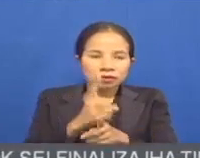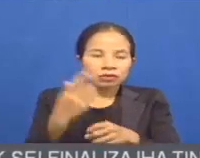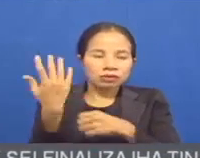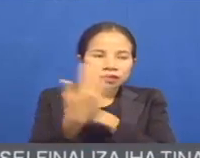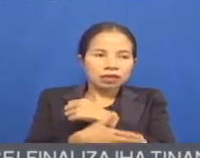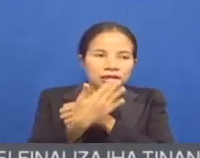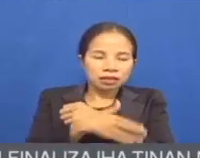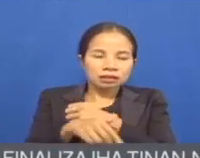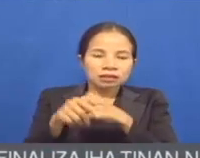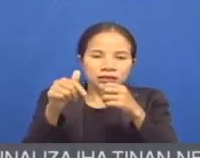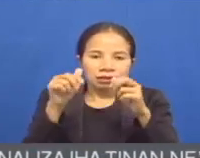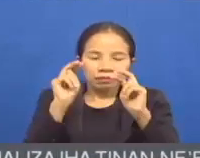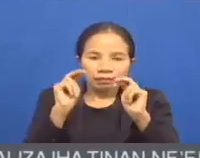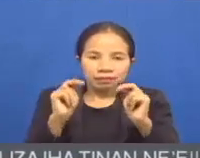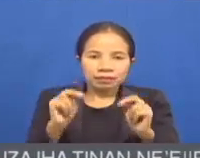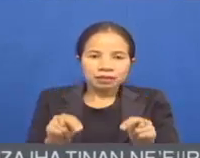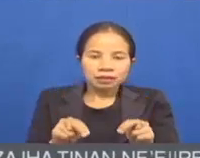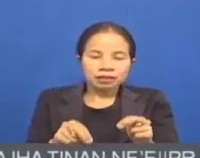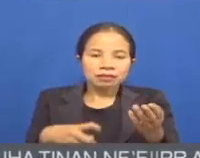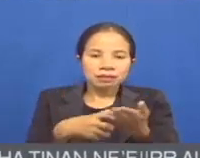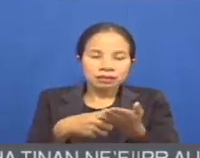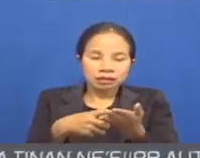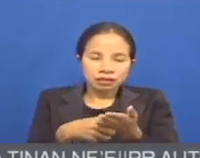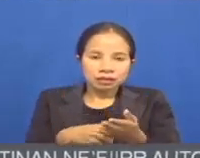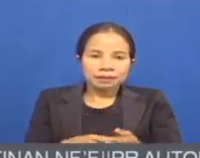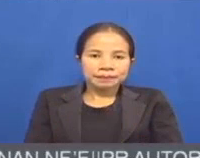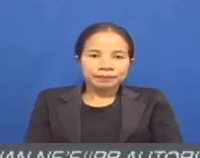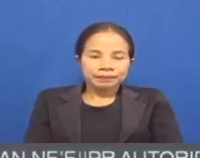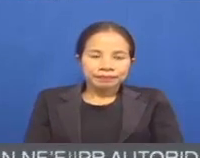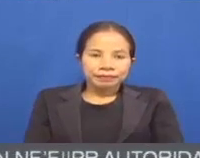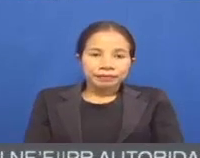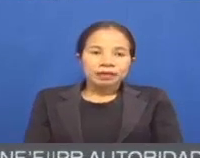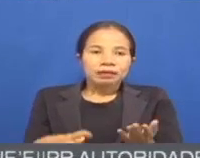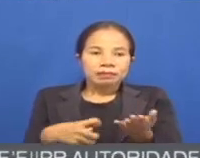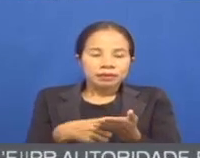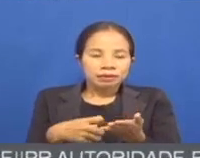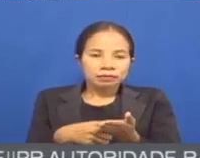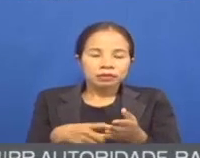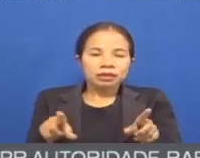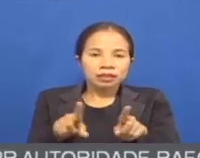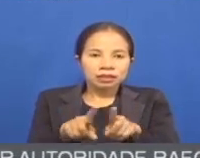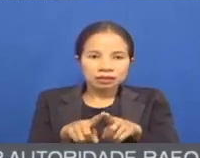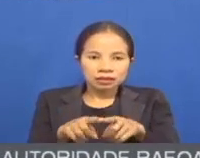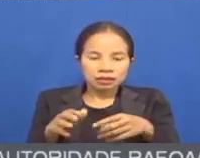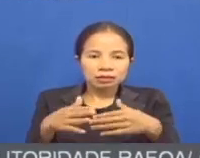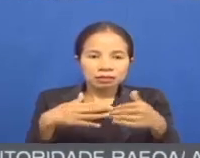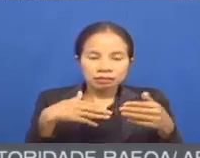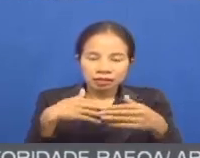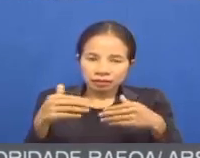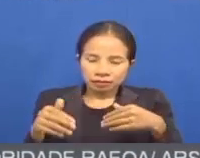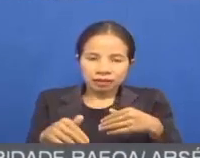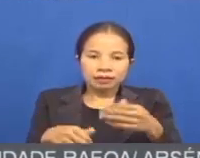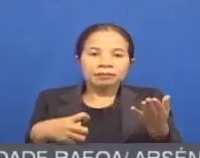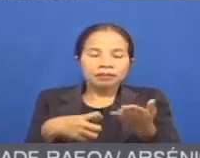é, necessidade para caderneta de passaporte. Tipo, nem mais um passaporte comum, passaporte de serviço,